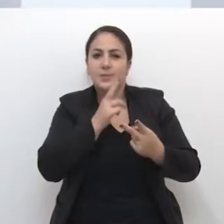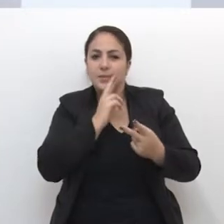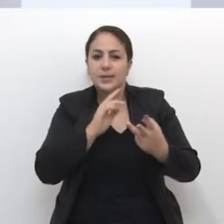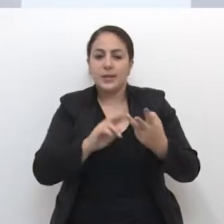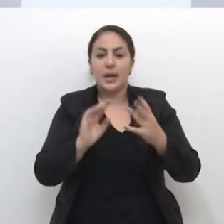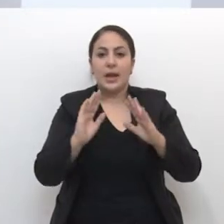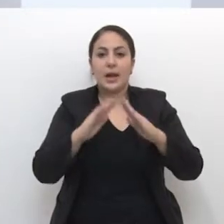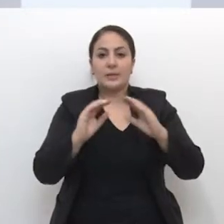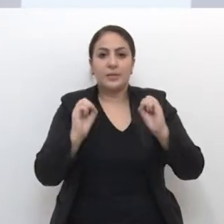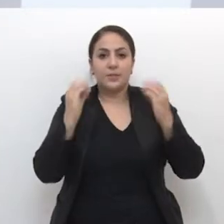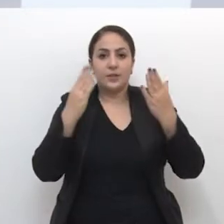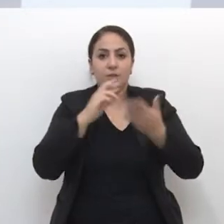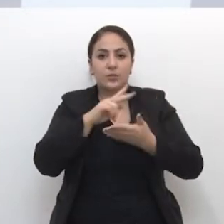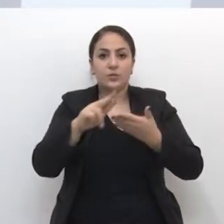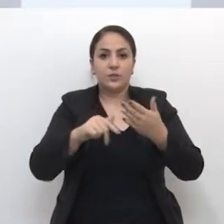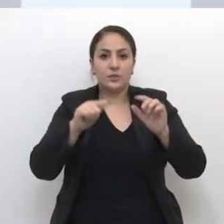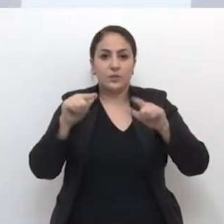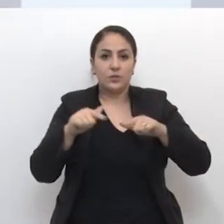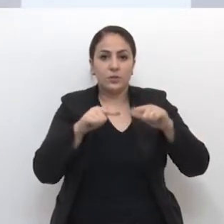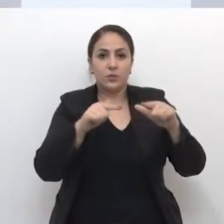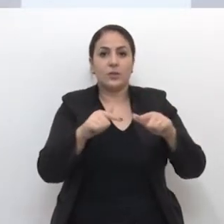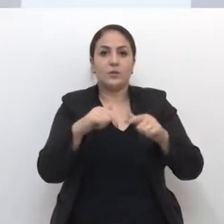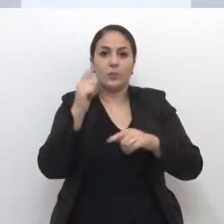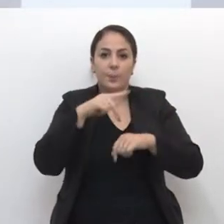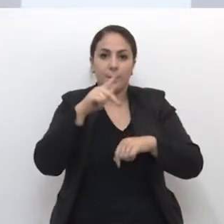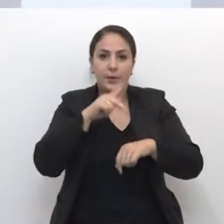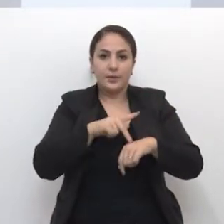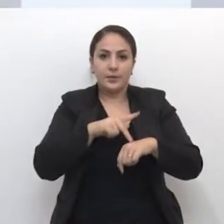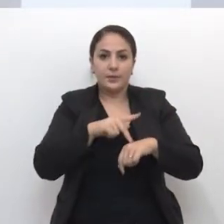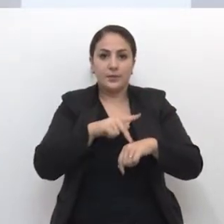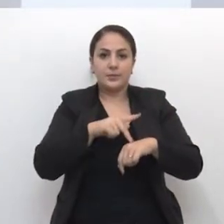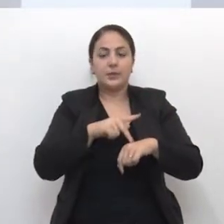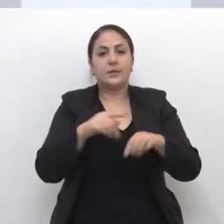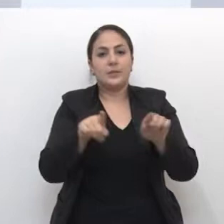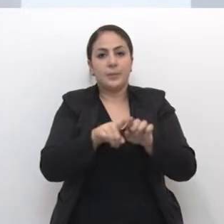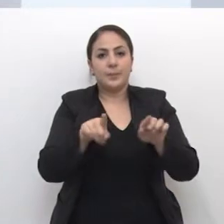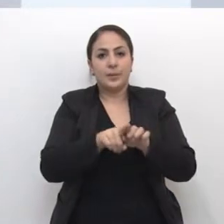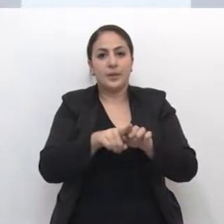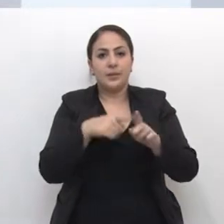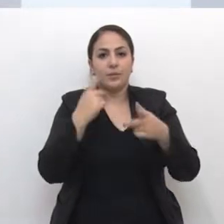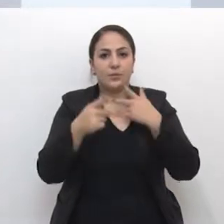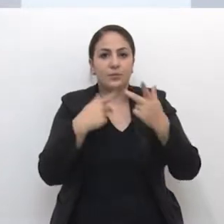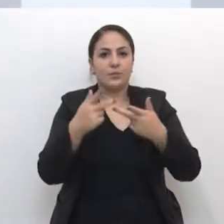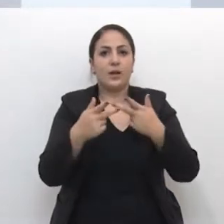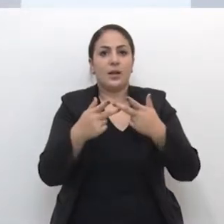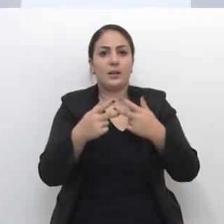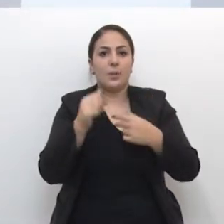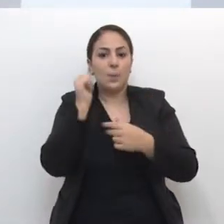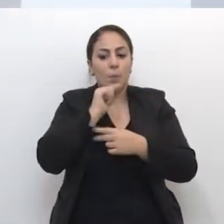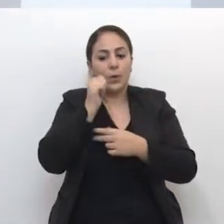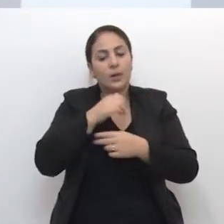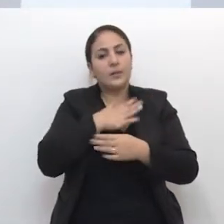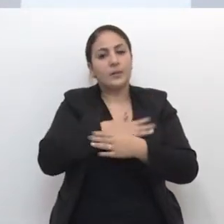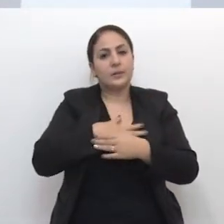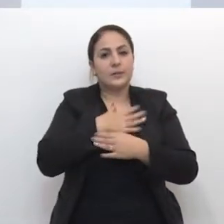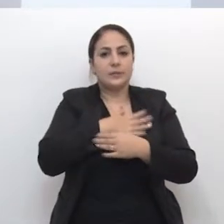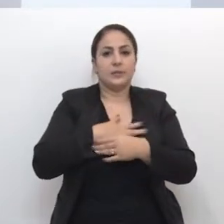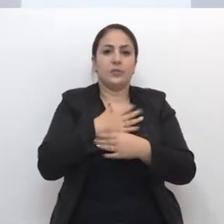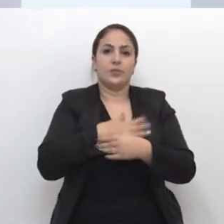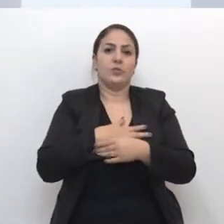casas noturnas, dos mais variados locais do país, e em Passo Fundo não é diferente, de relatos de mulheres que se